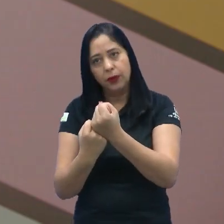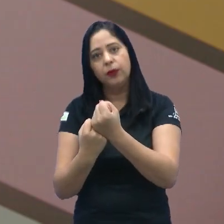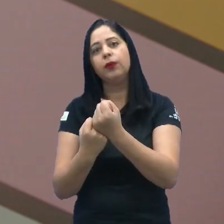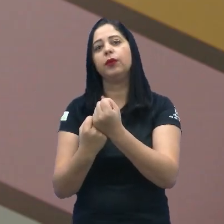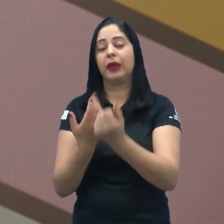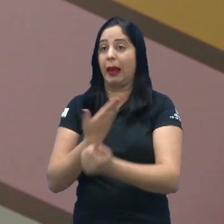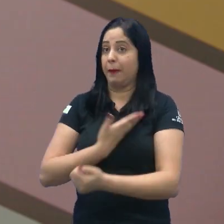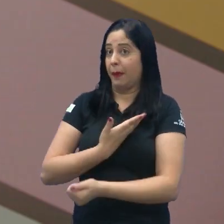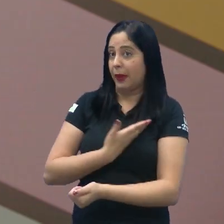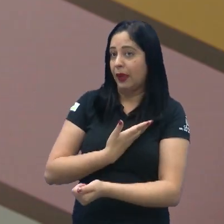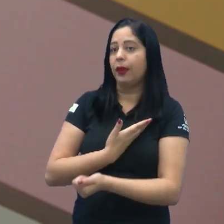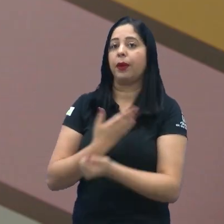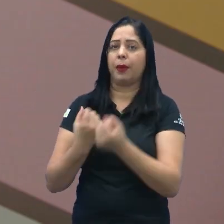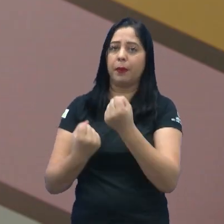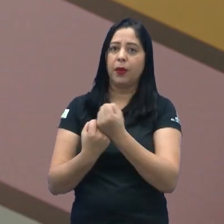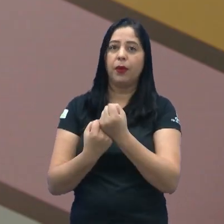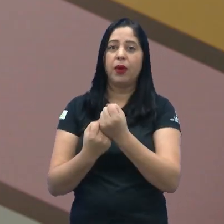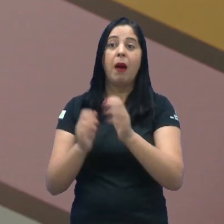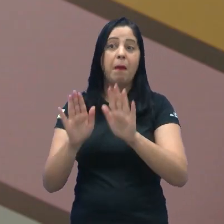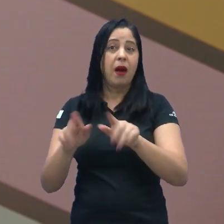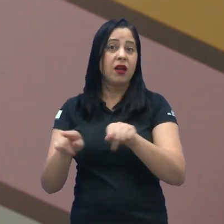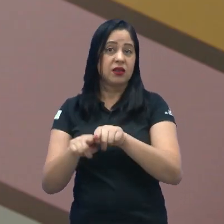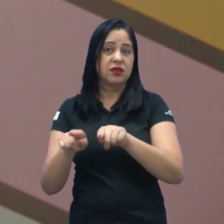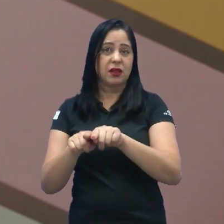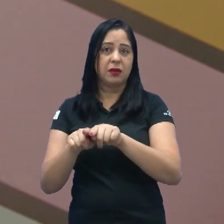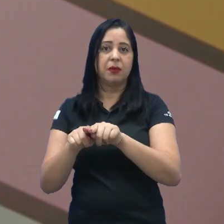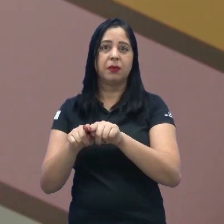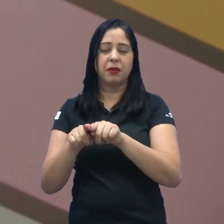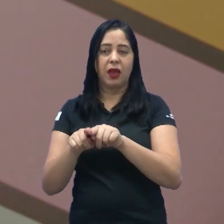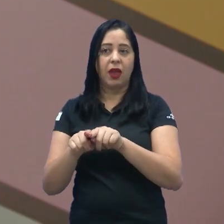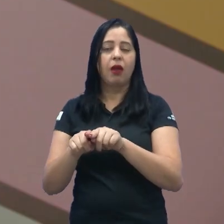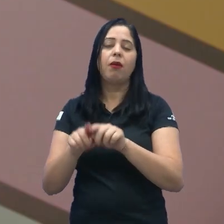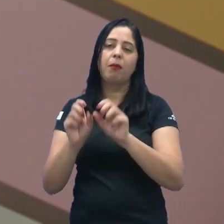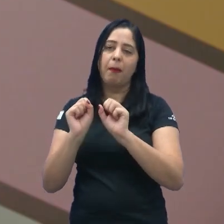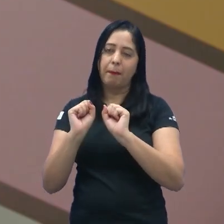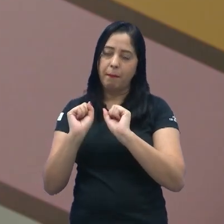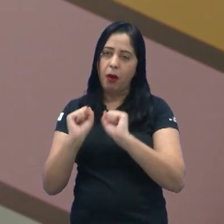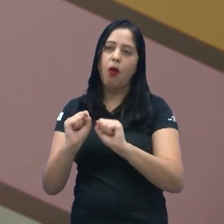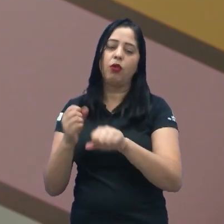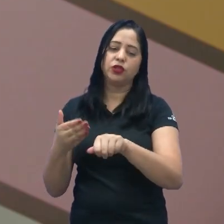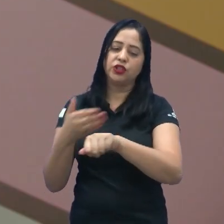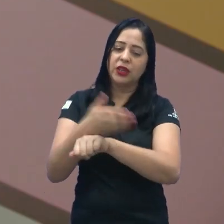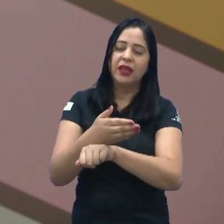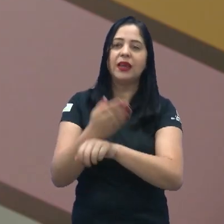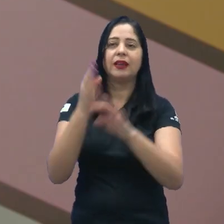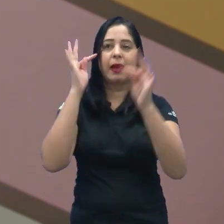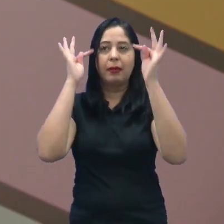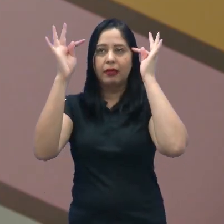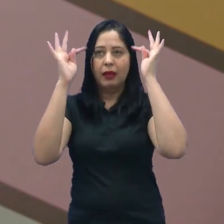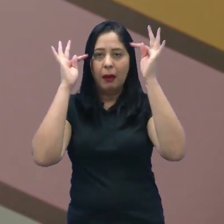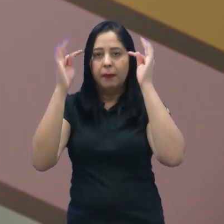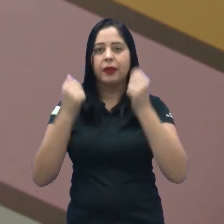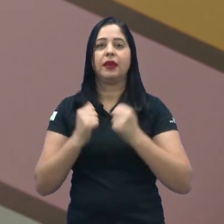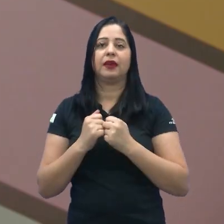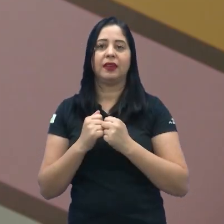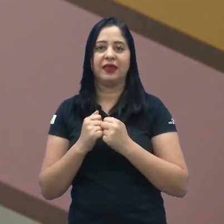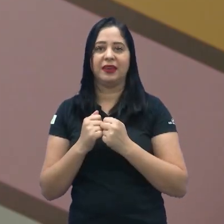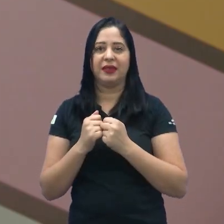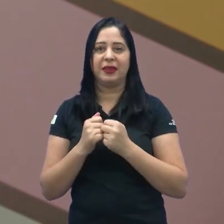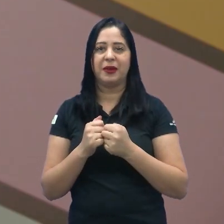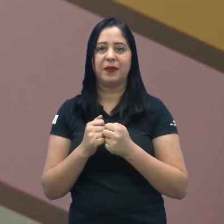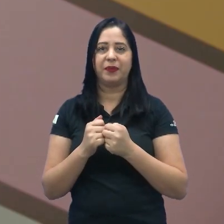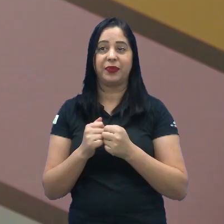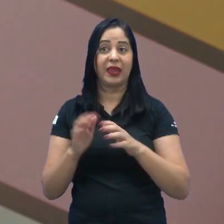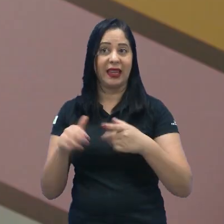de amigos, mas também tem a rede de apoio paga, né? Que é uma psicoterapia, um auxílio profissional. Aí essa mulher entra